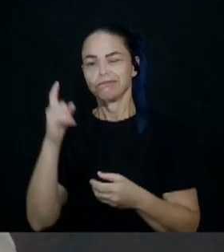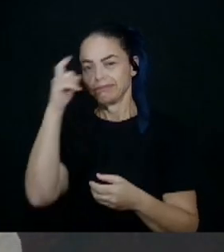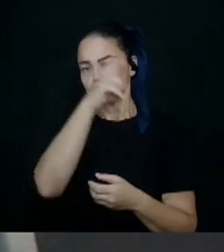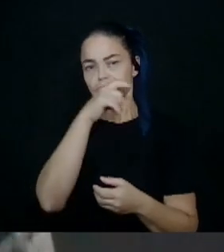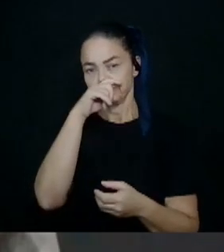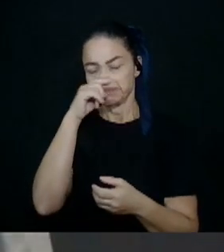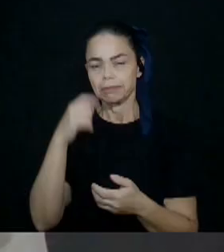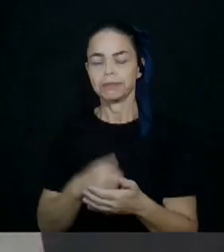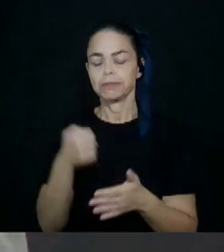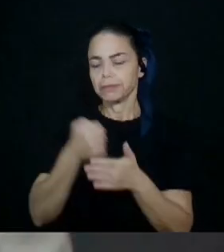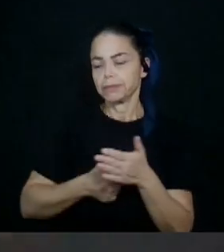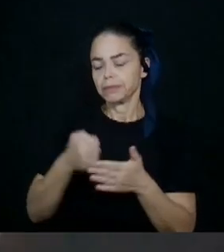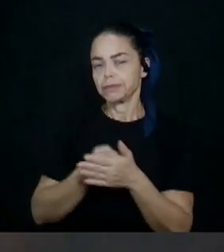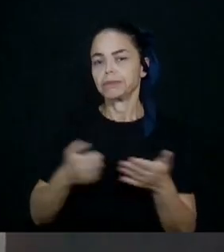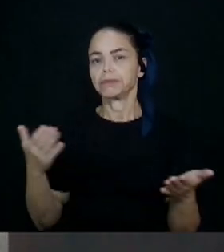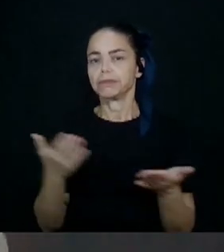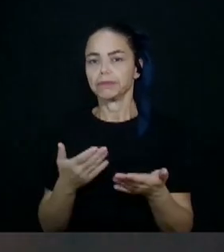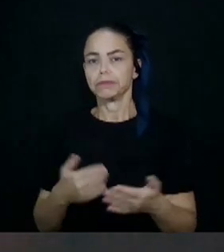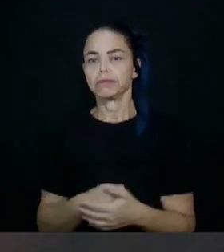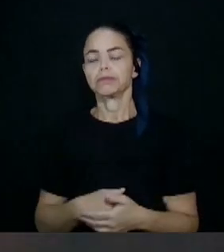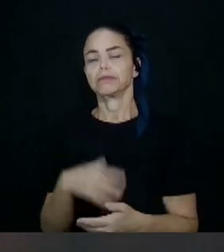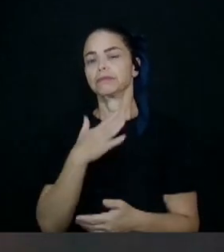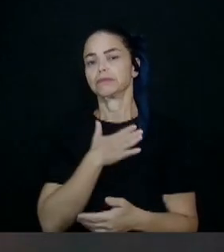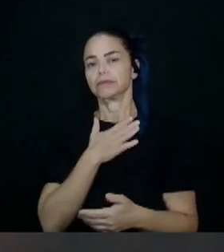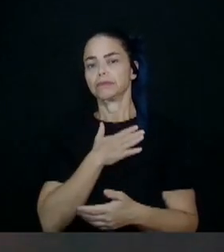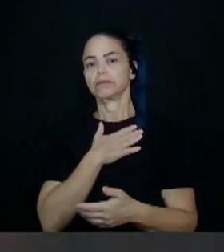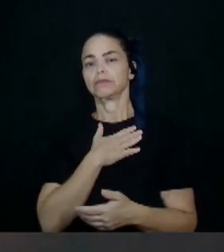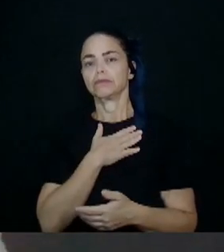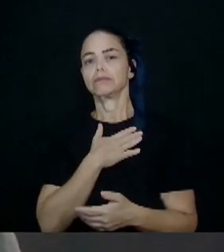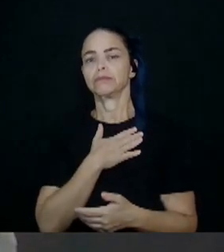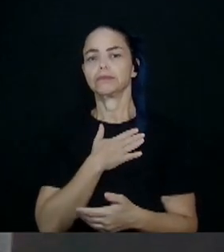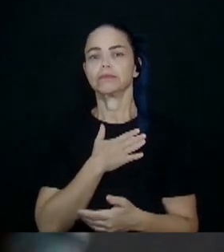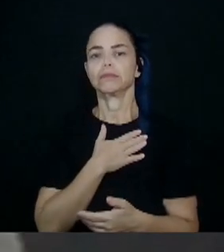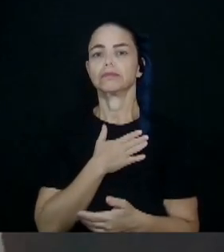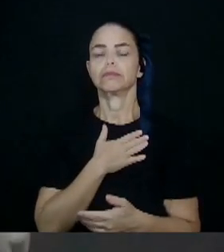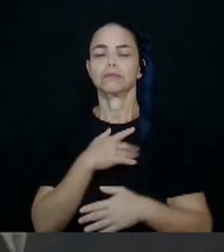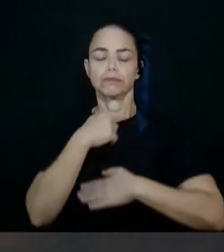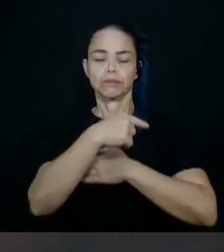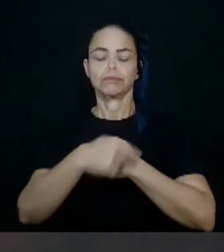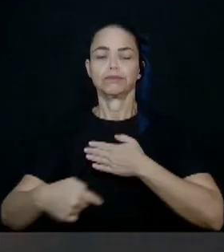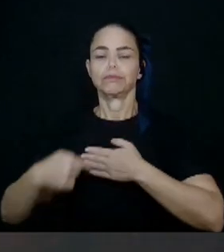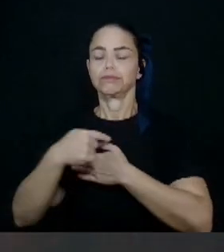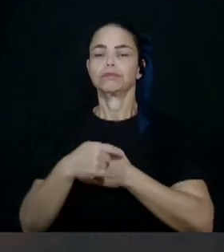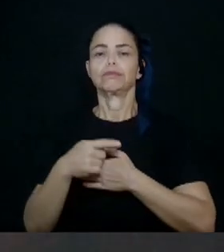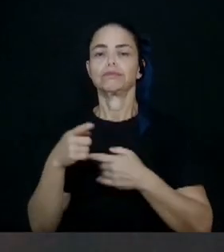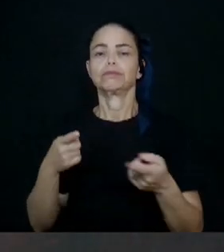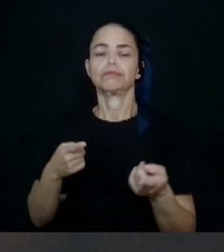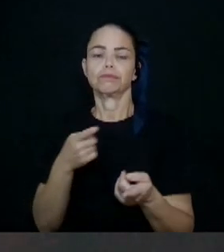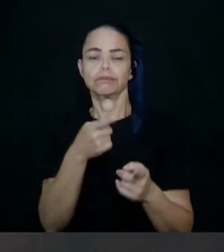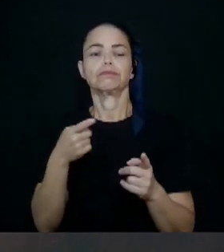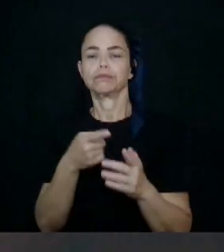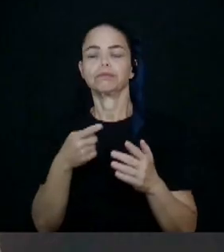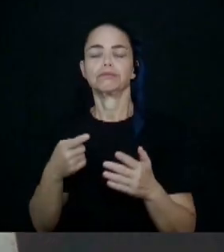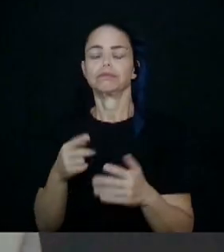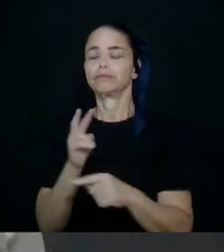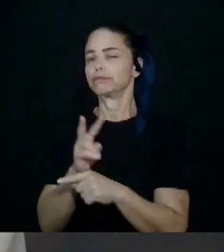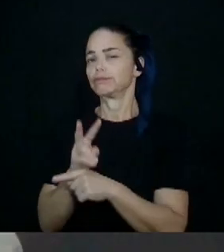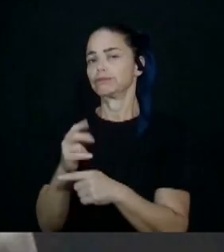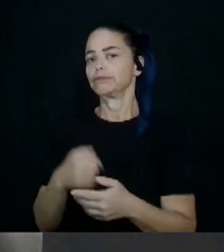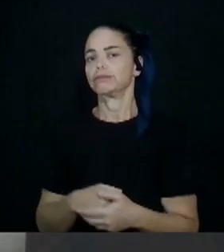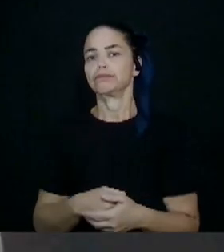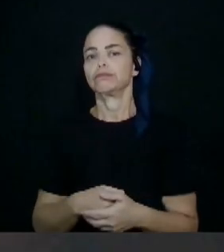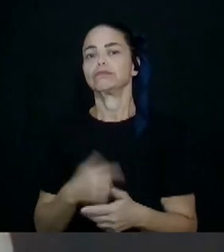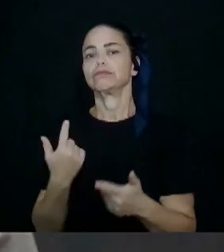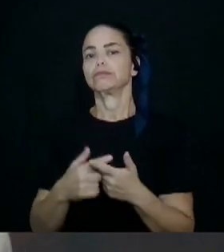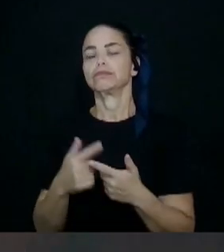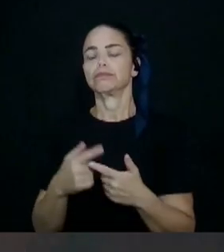luto hoje? Para ter a minha lança, o meu escudo e ficar cutucando e falar assim, aqui eu me defendo. Por quê? Porque